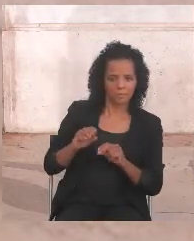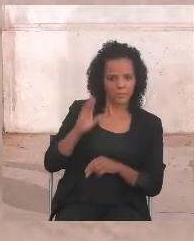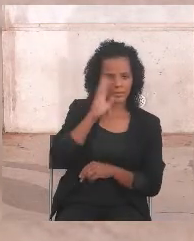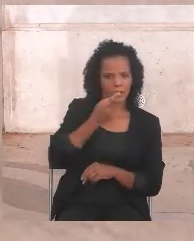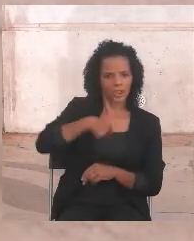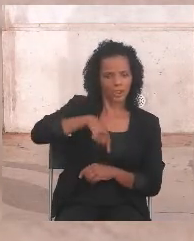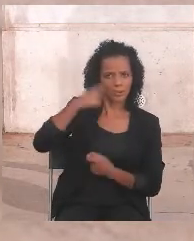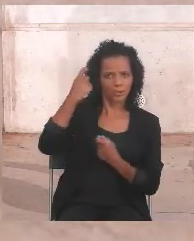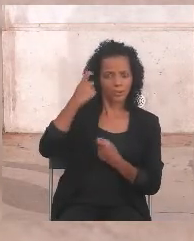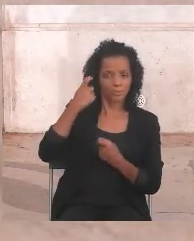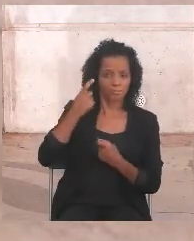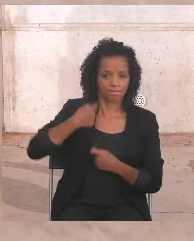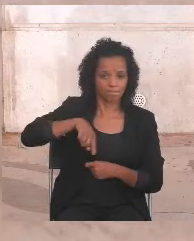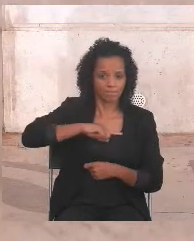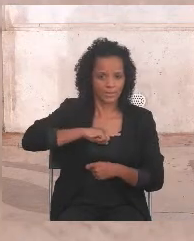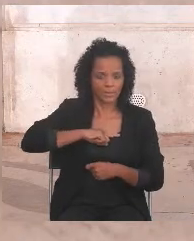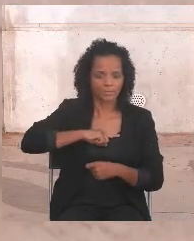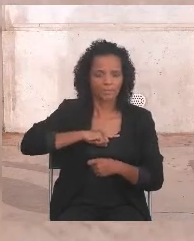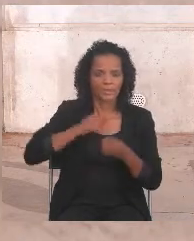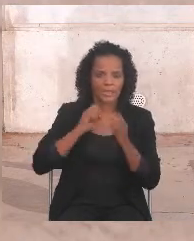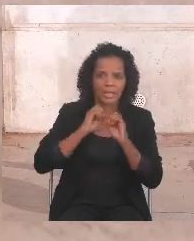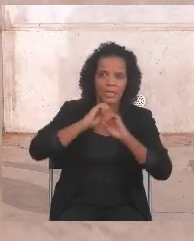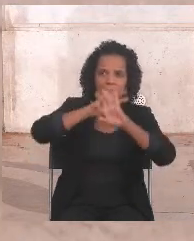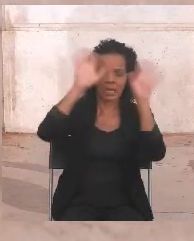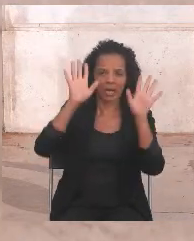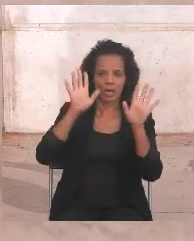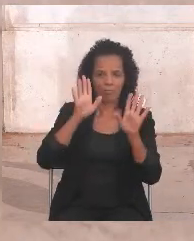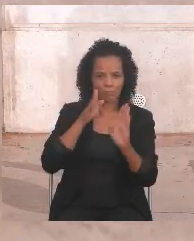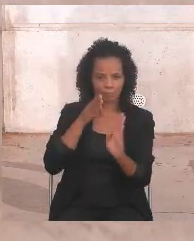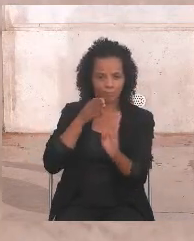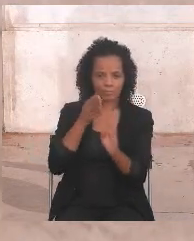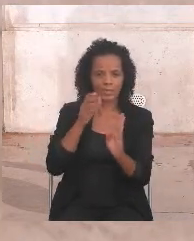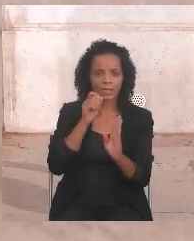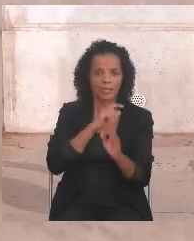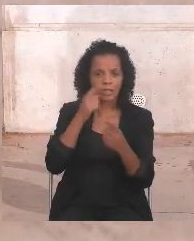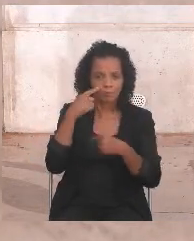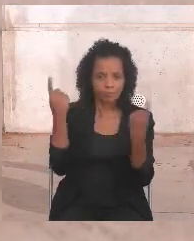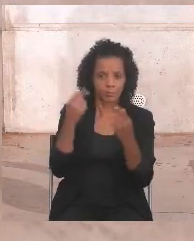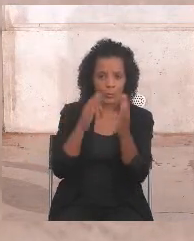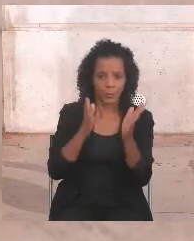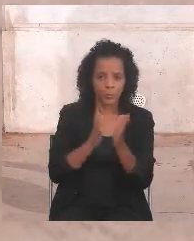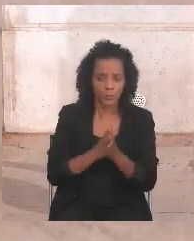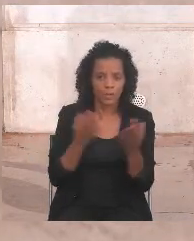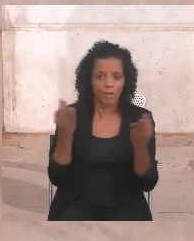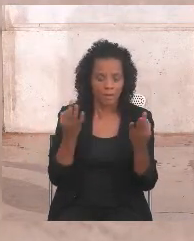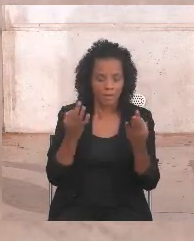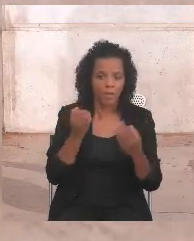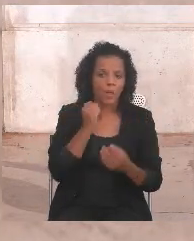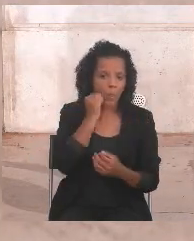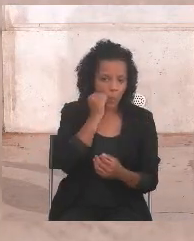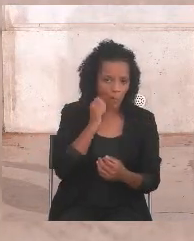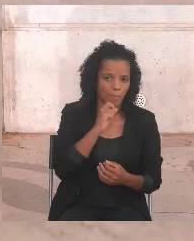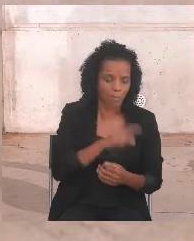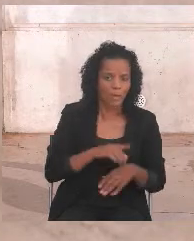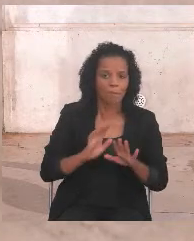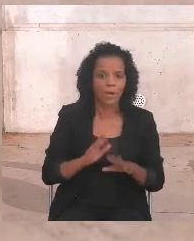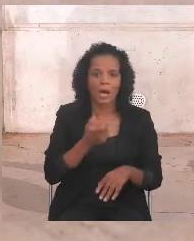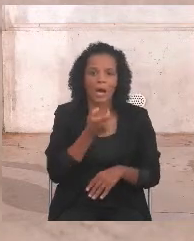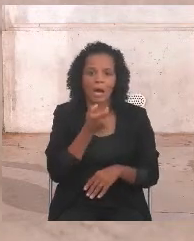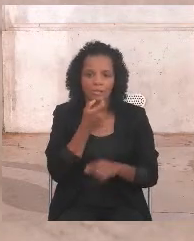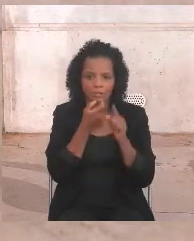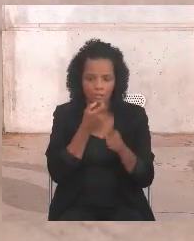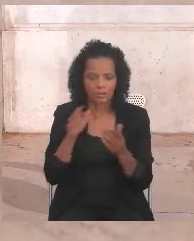formos abertos e transparentes, expomos as nossas feridas. É claro, é doloroso. Mas só